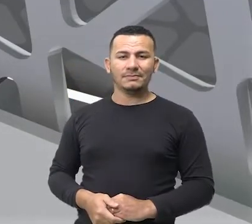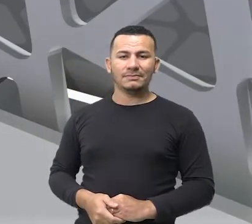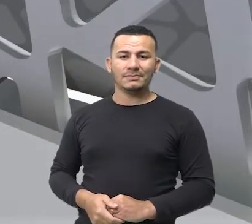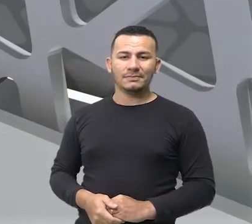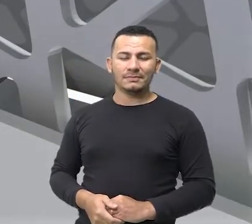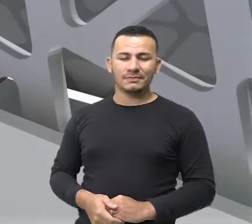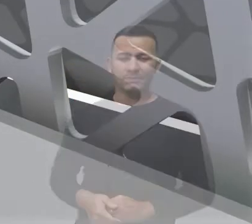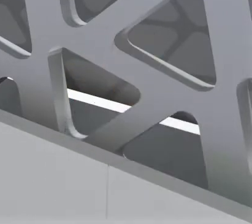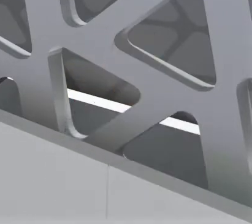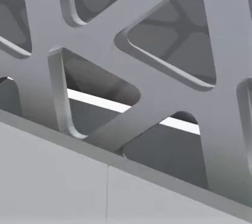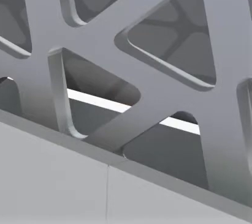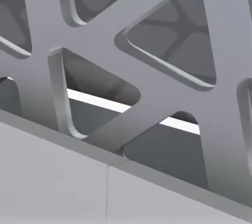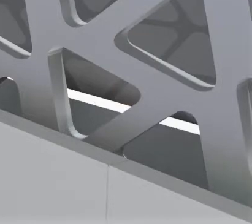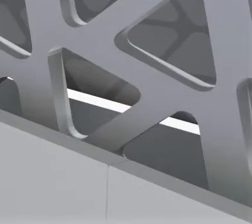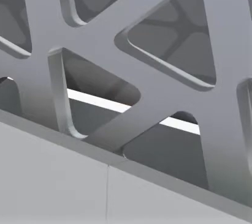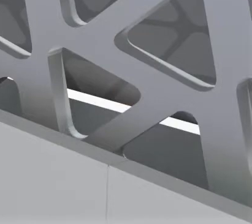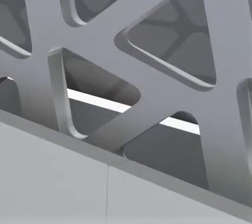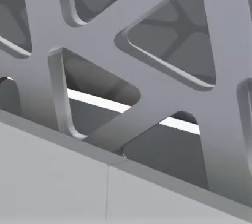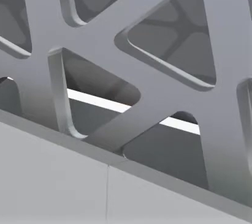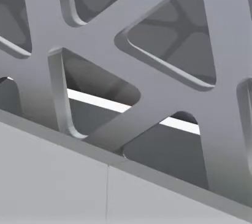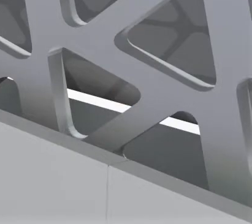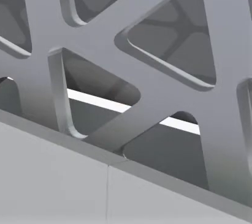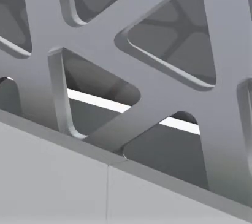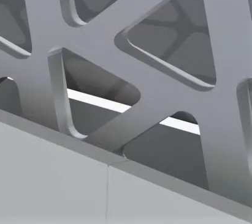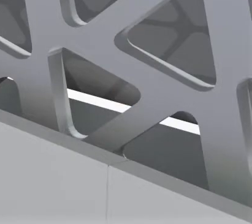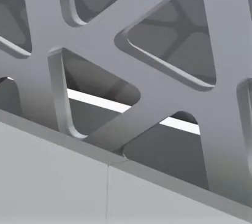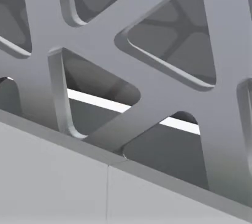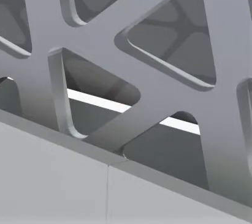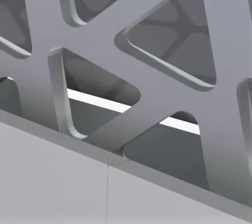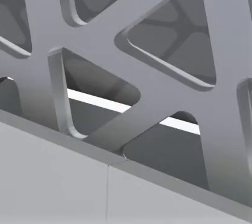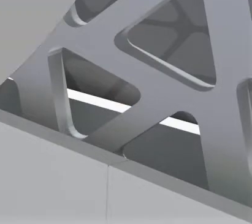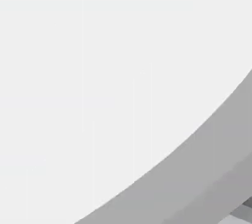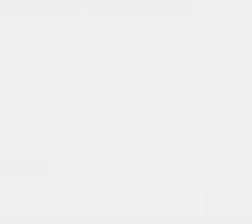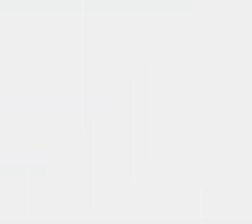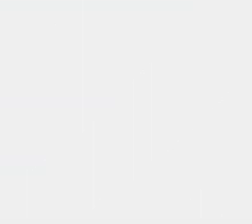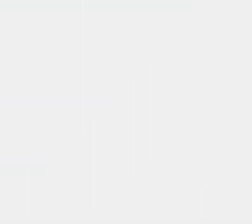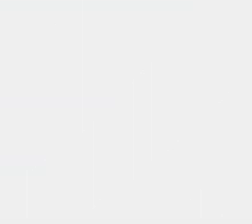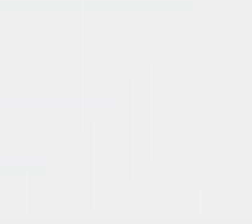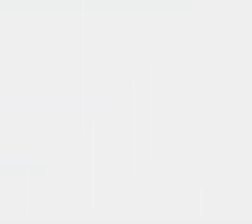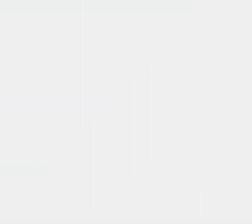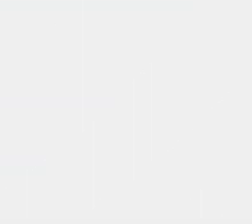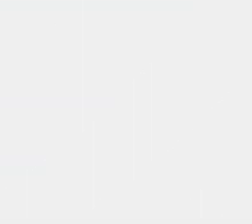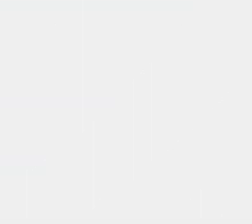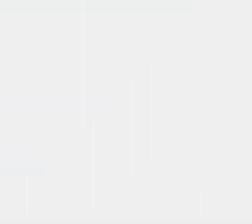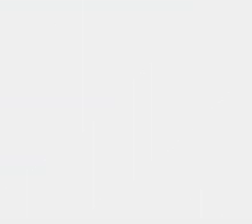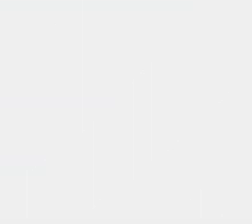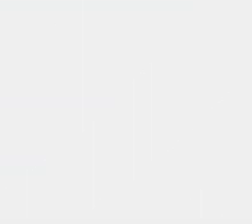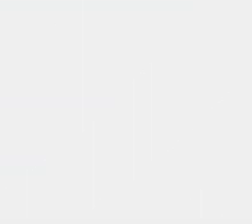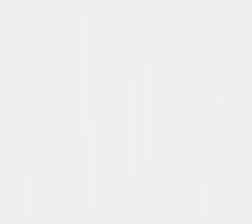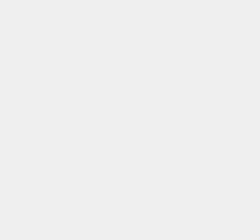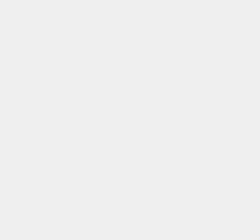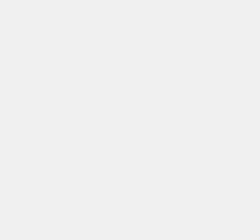comigo E aí E aí